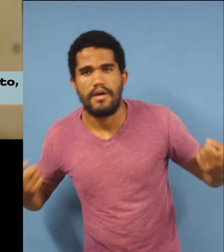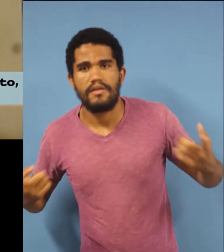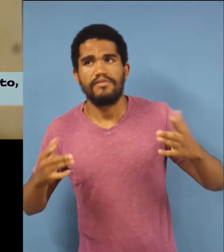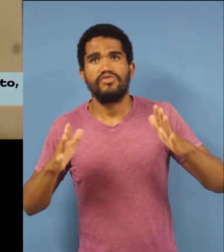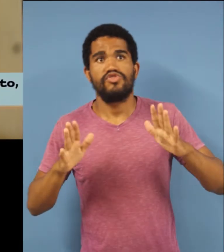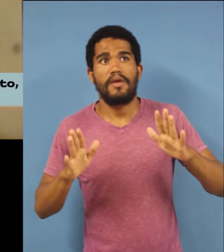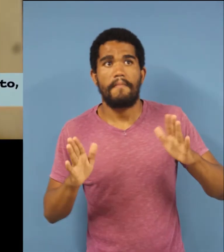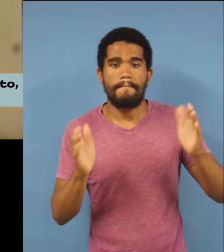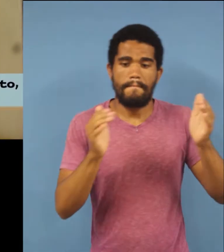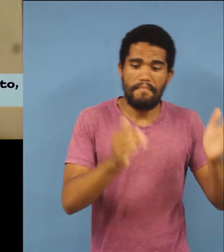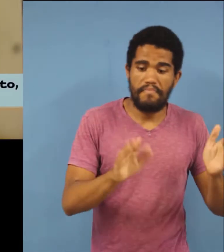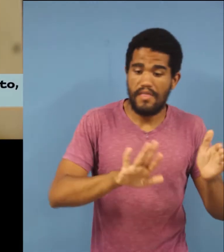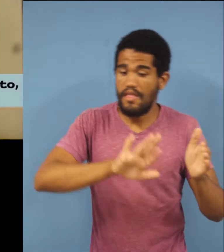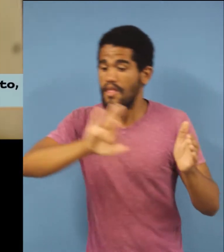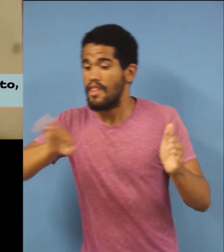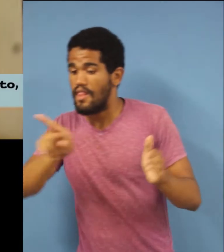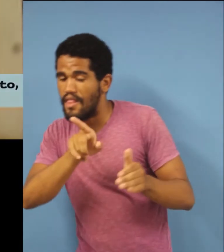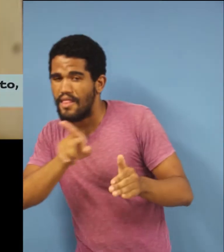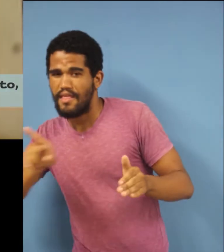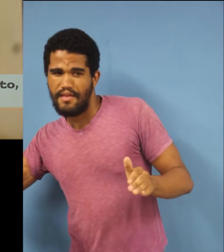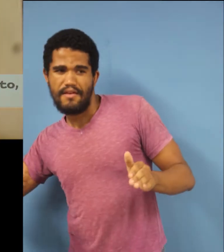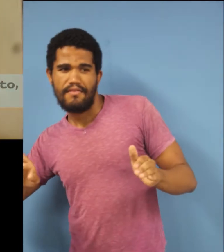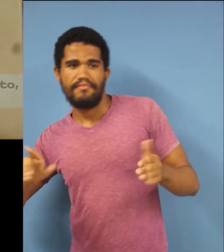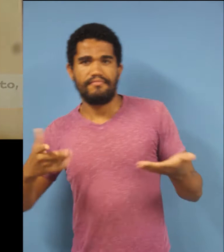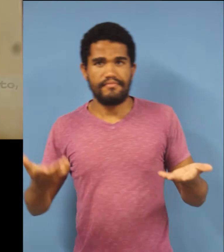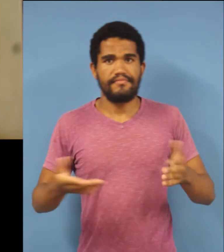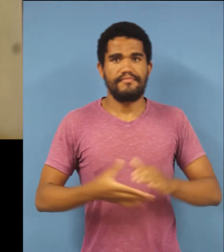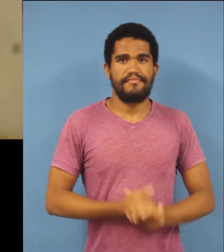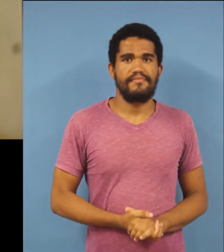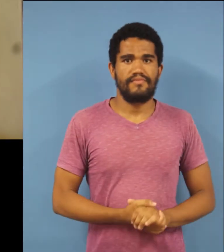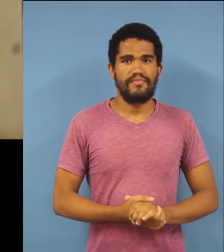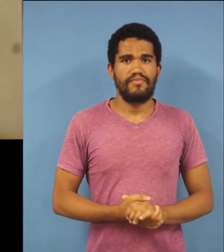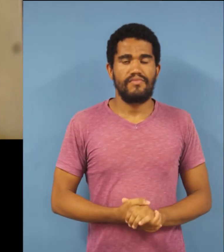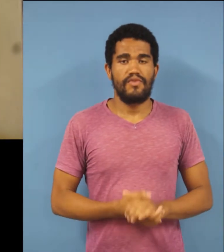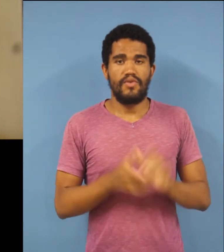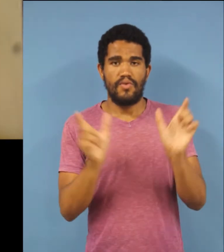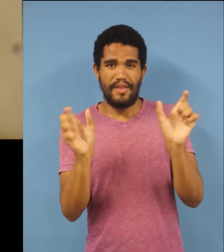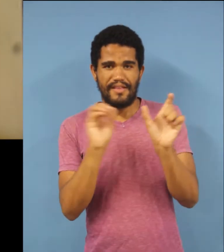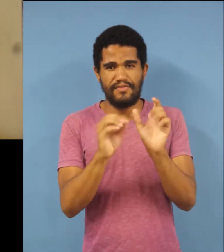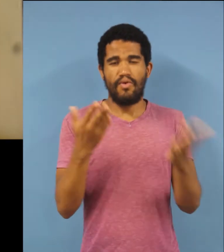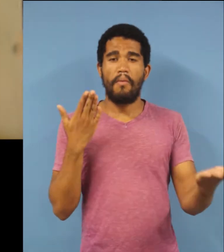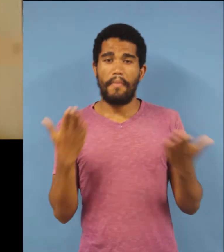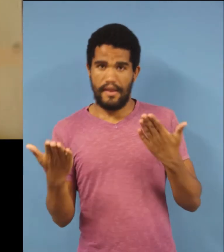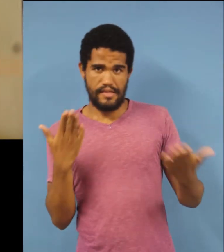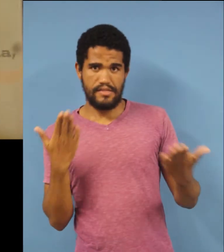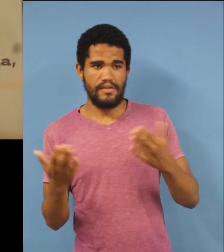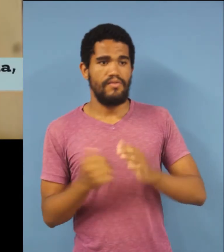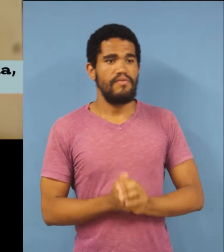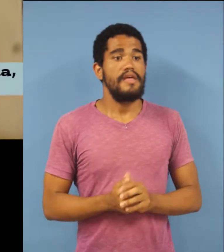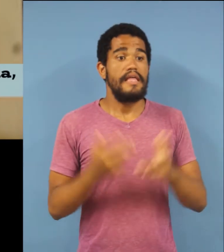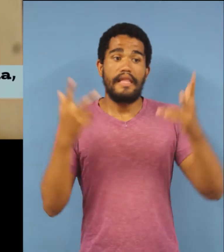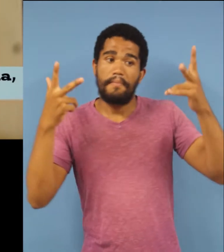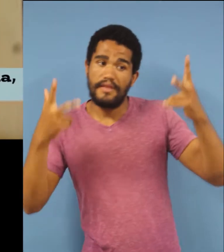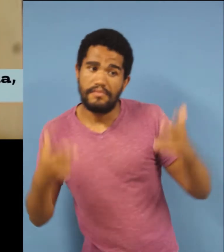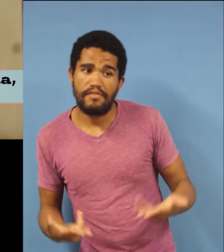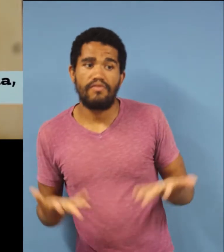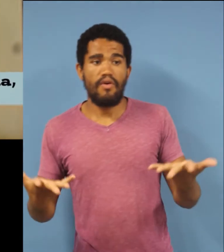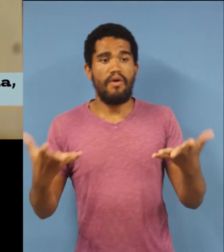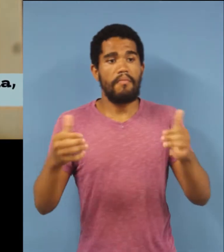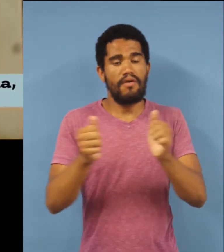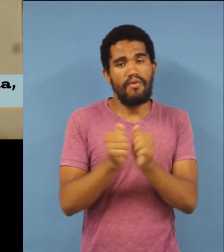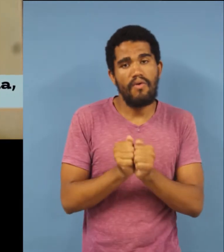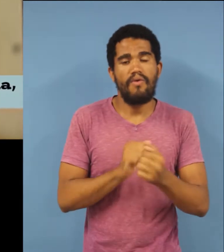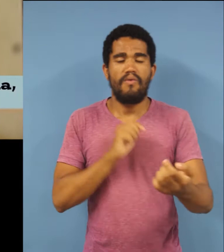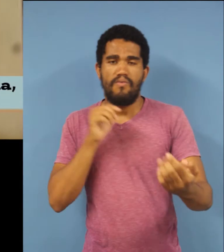no entanto, por outro lado, ao invés de, todavia. Conectivos de comparação, da mesma forma,